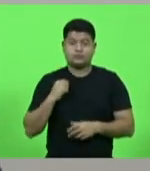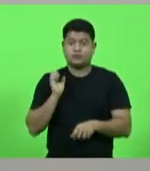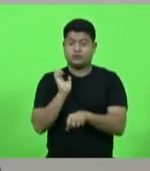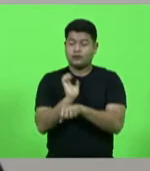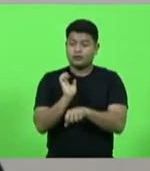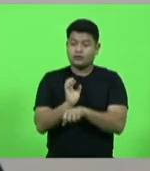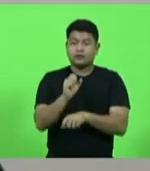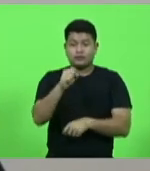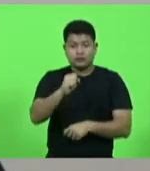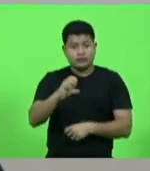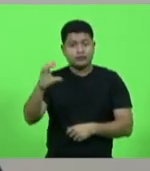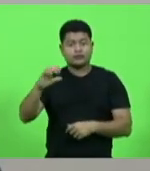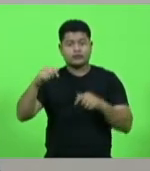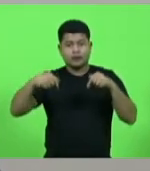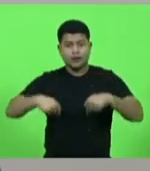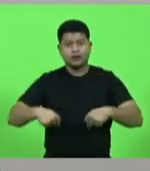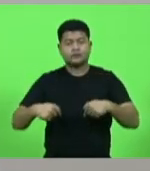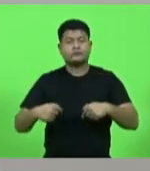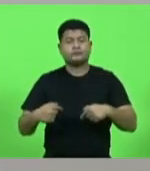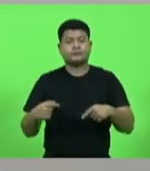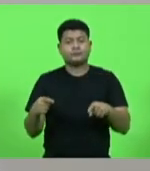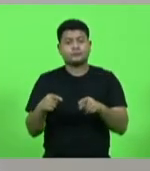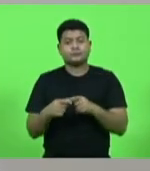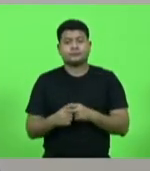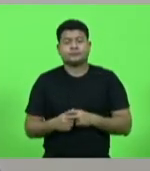Catarina, e aqui